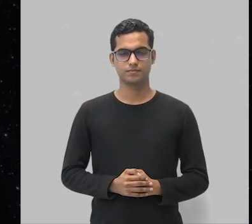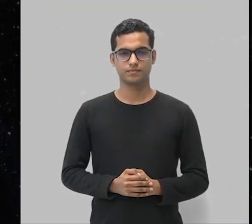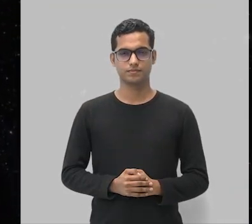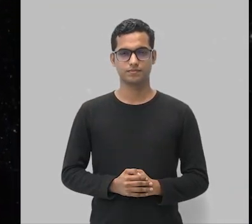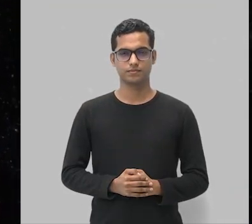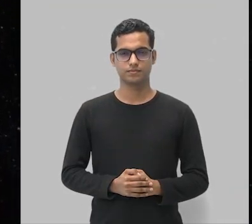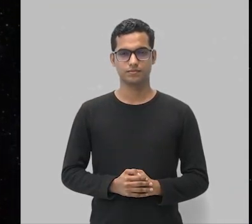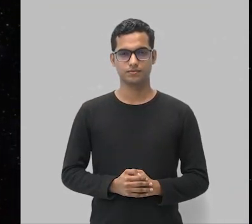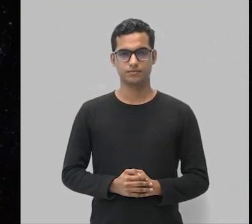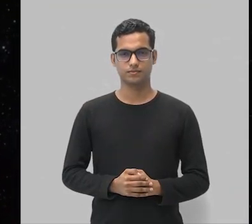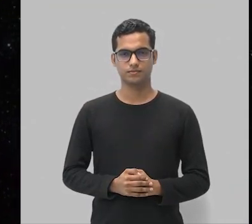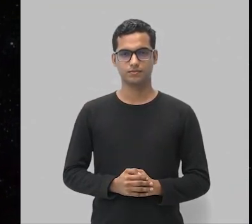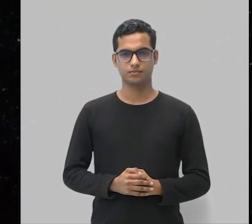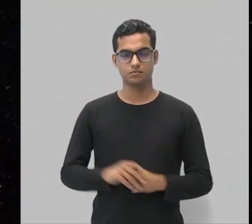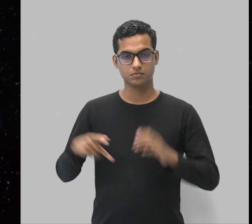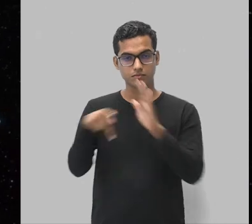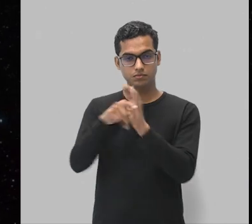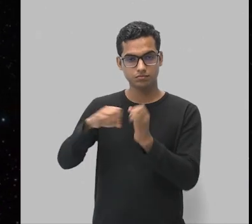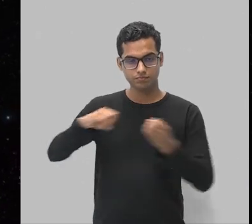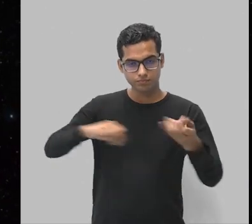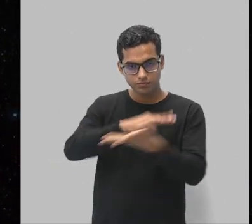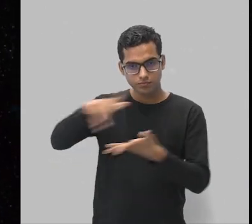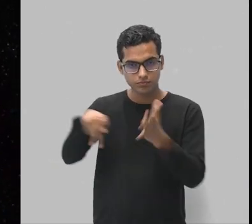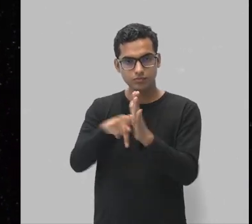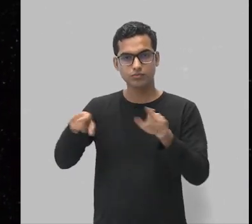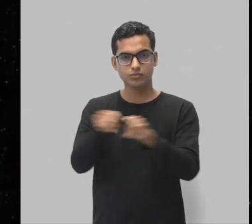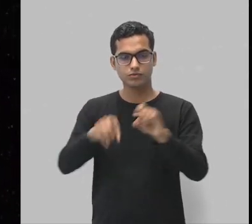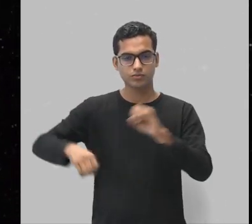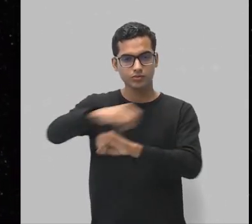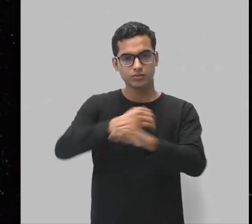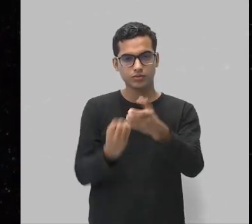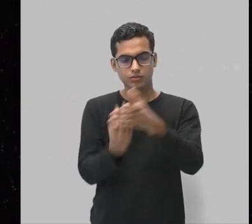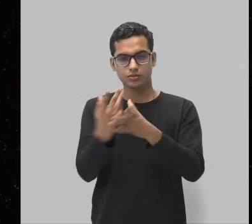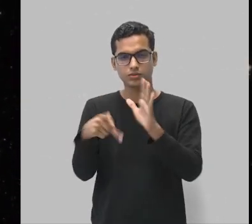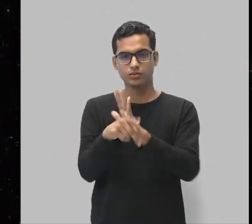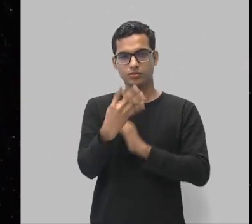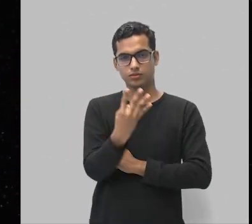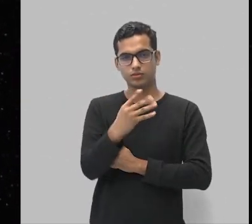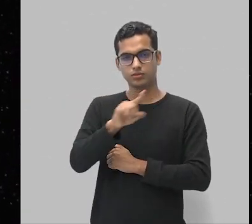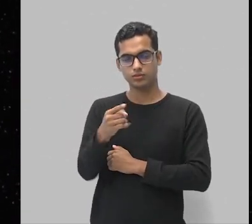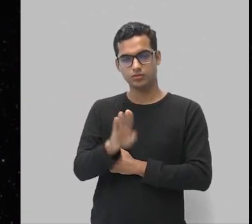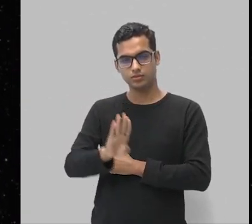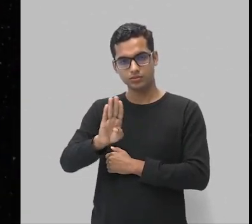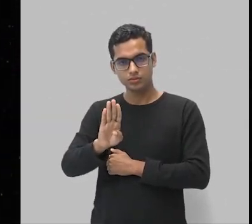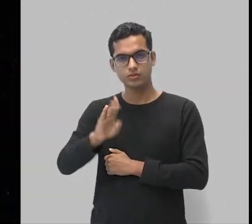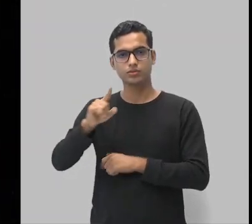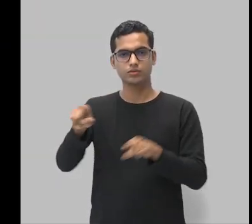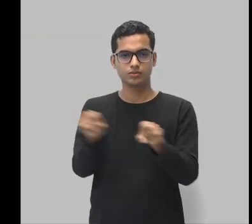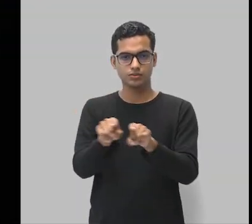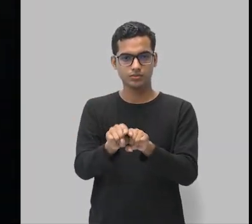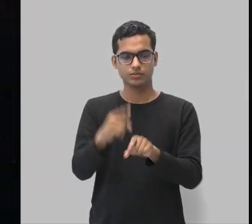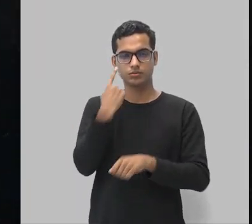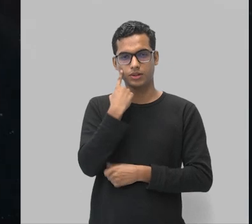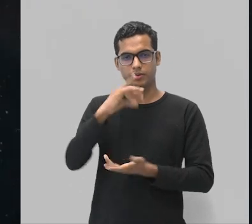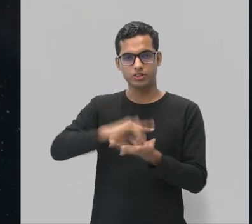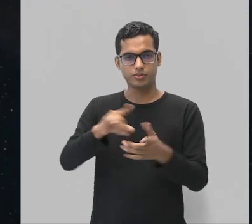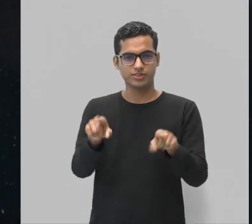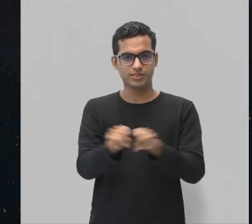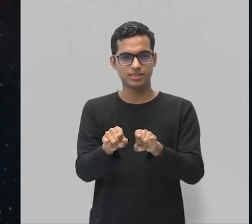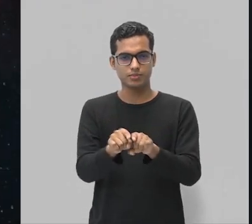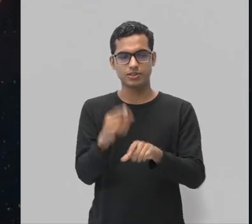O nosso sistema solar formou-se há cerca de 4 bilhões e 57 milhões de anos atrás, a partir de uma nuvem de poeira fina.